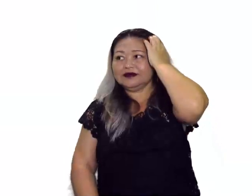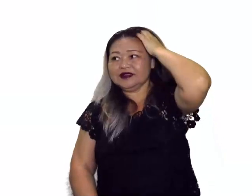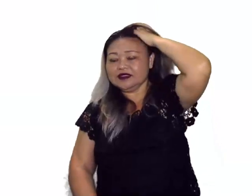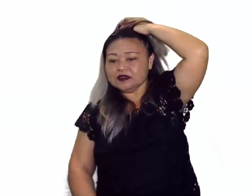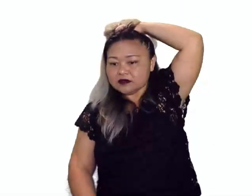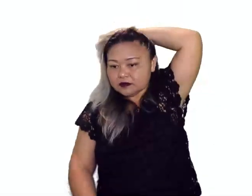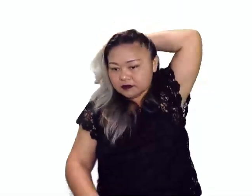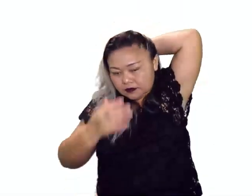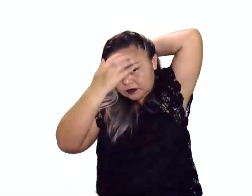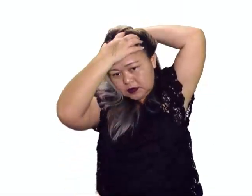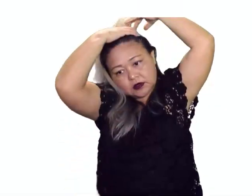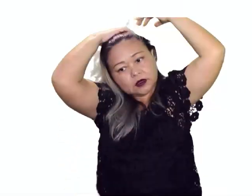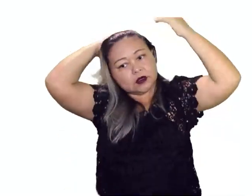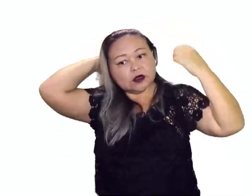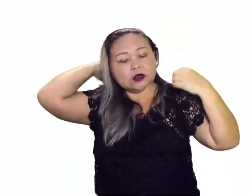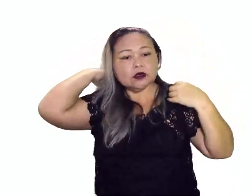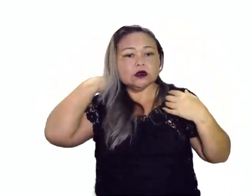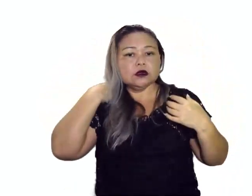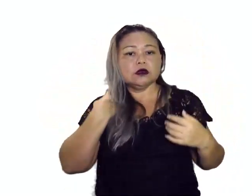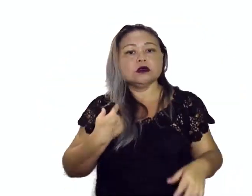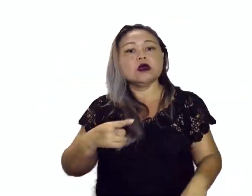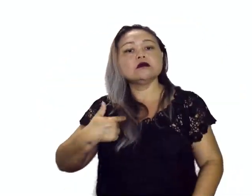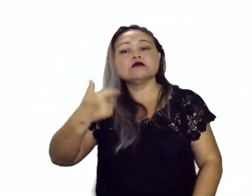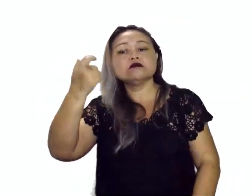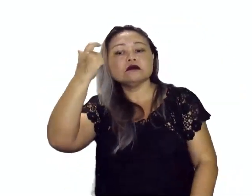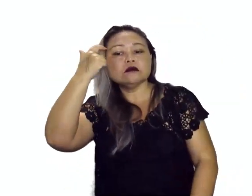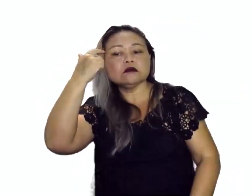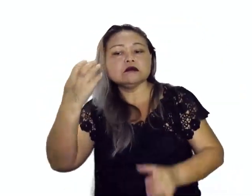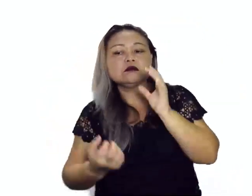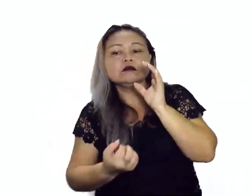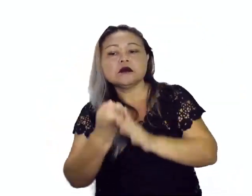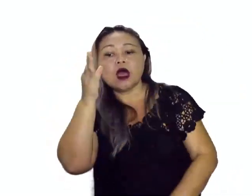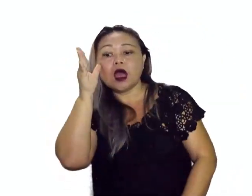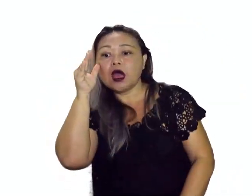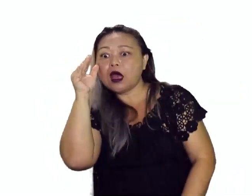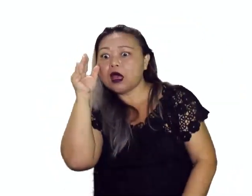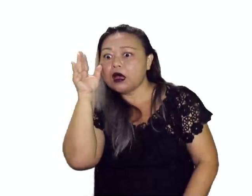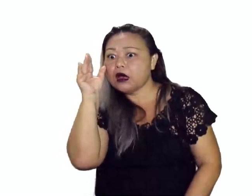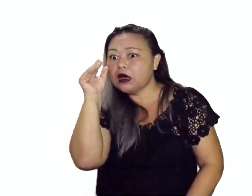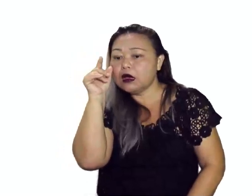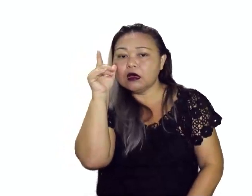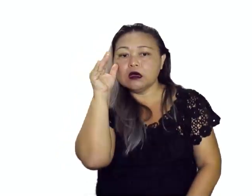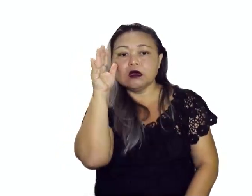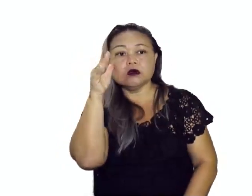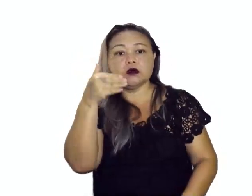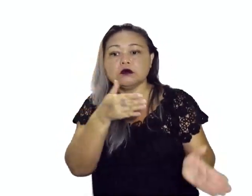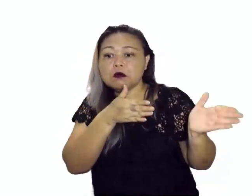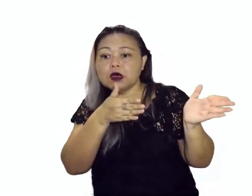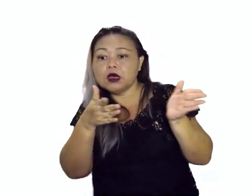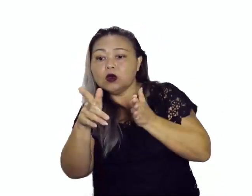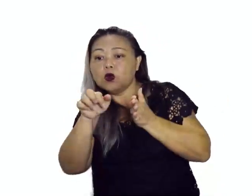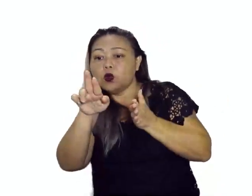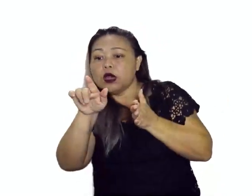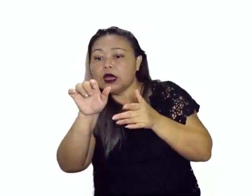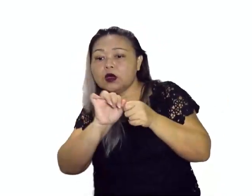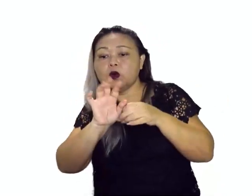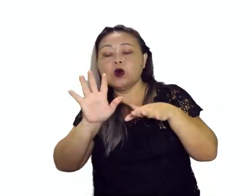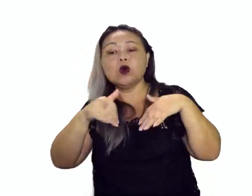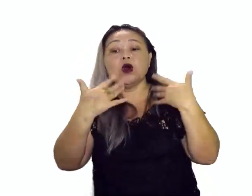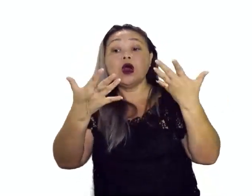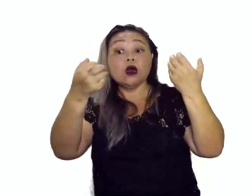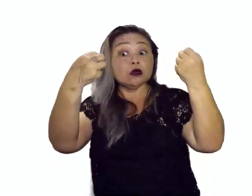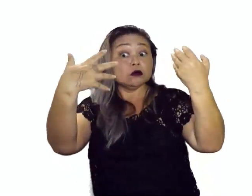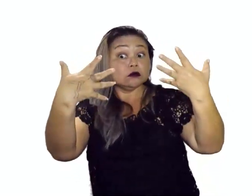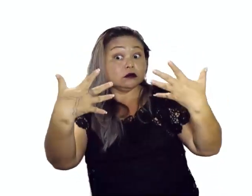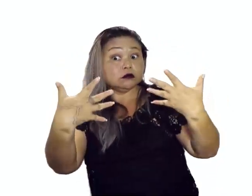ó. Ela nasceu dessa ideia, ó. Curiosidade no período grego. Tinha de explicar